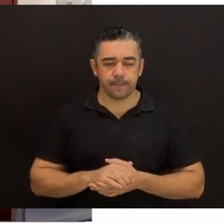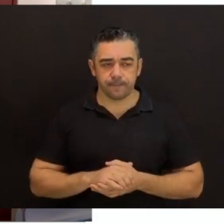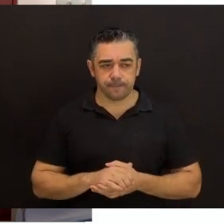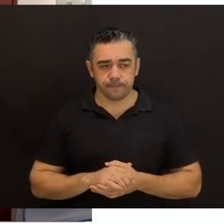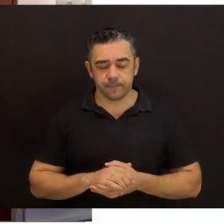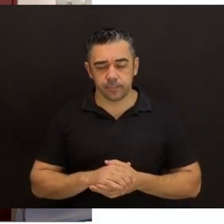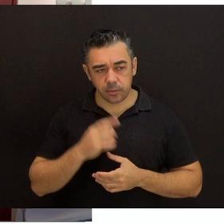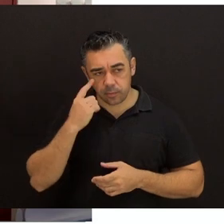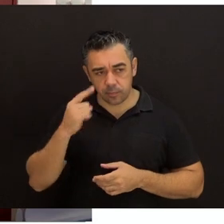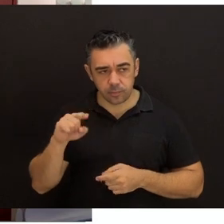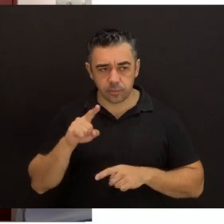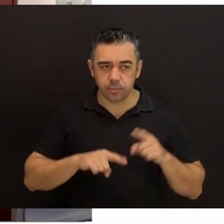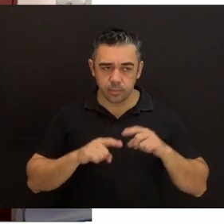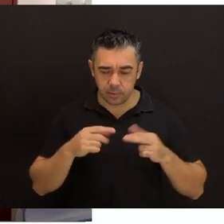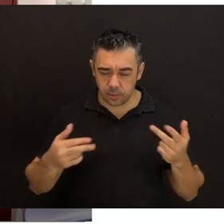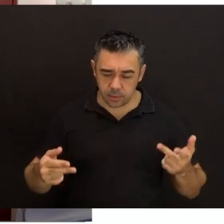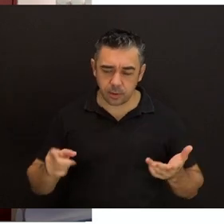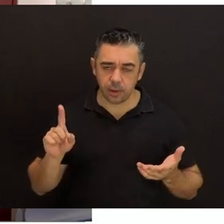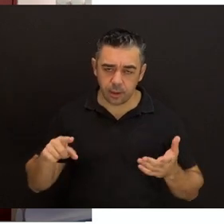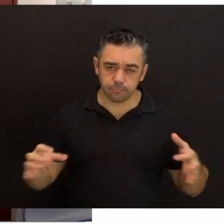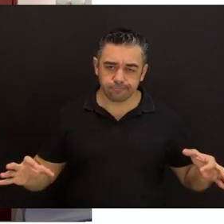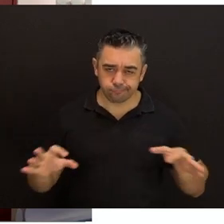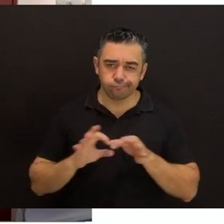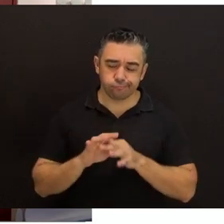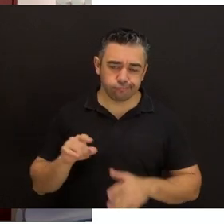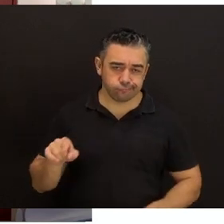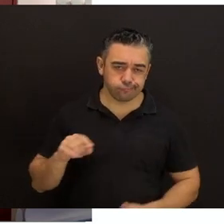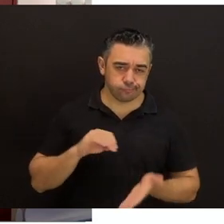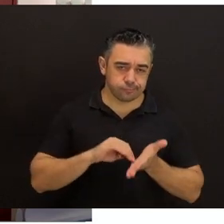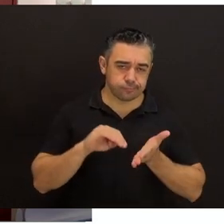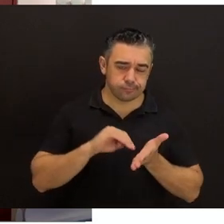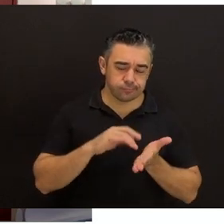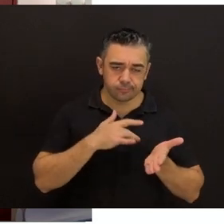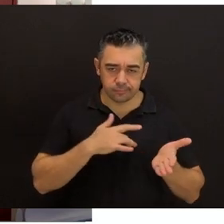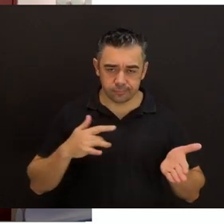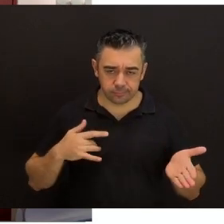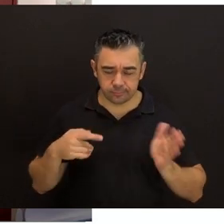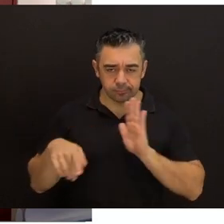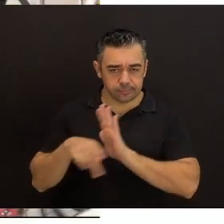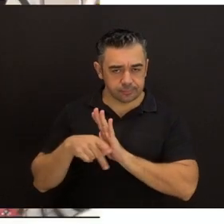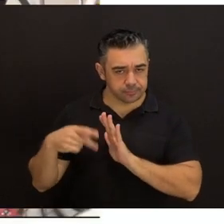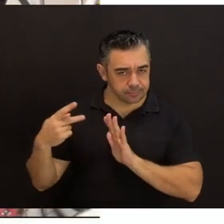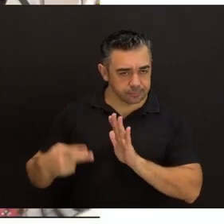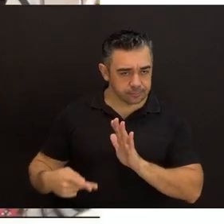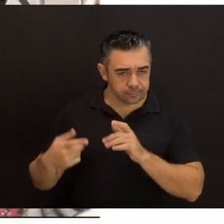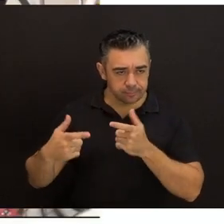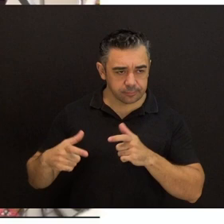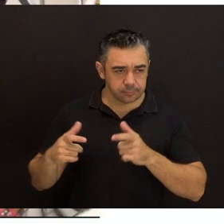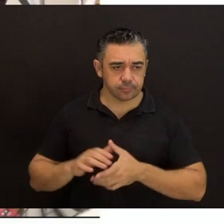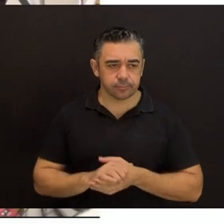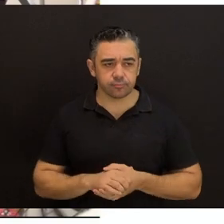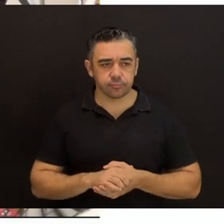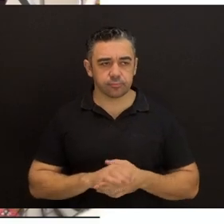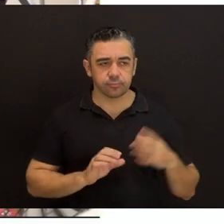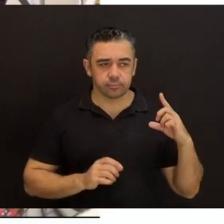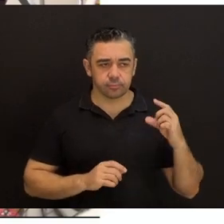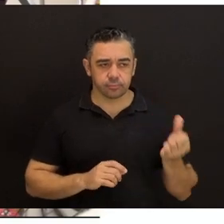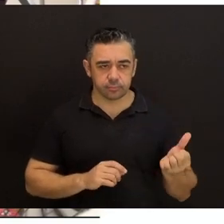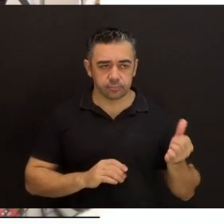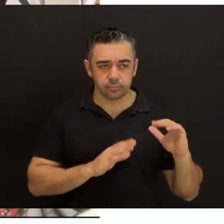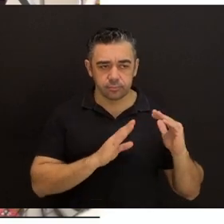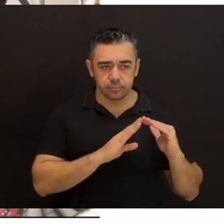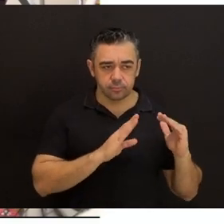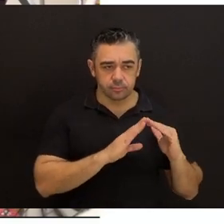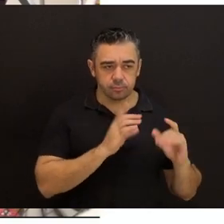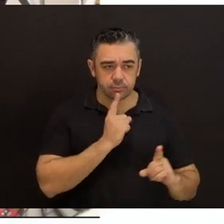notando que os objetos são assim vinculados a secretaria de saúde e que são da mesma origem no dia 16 na casa do